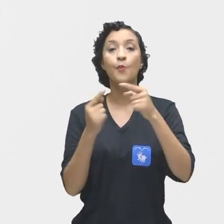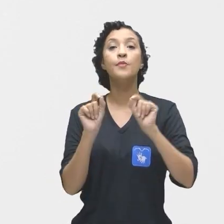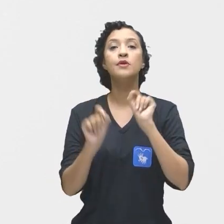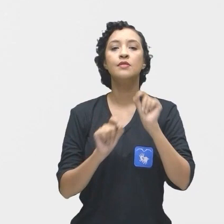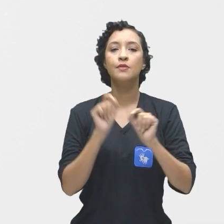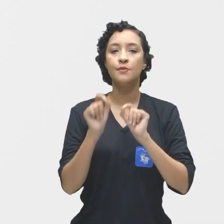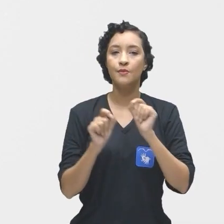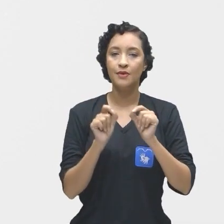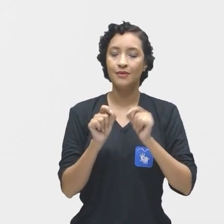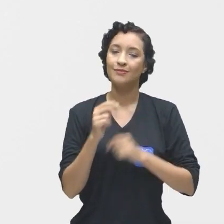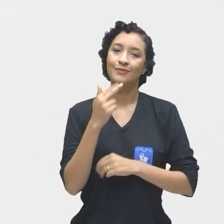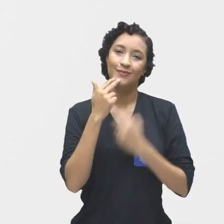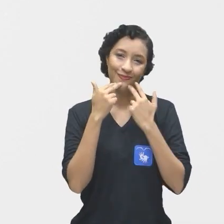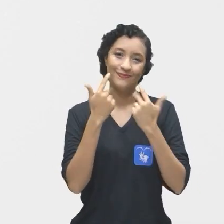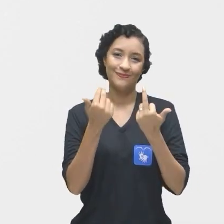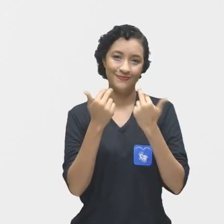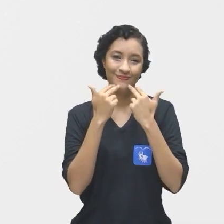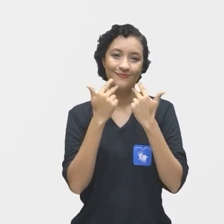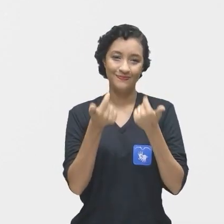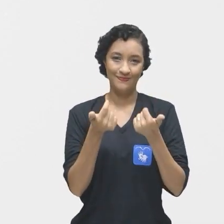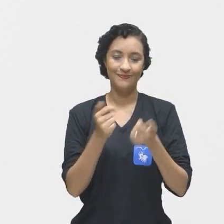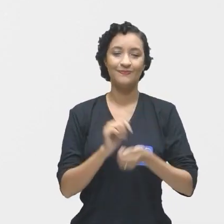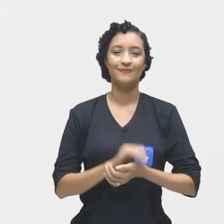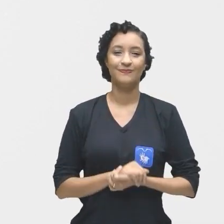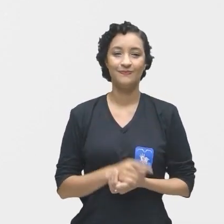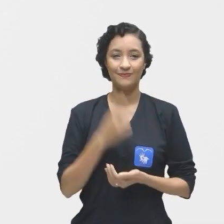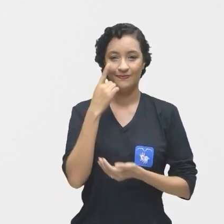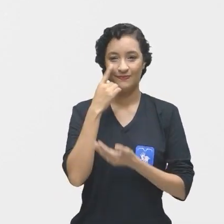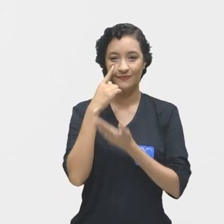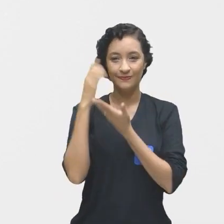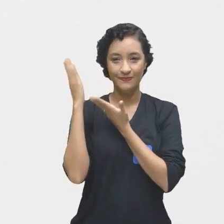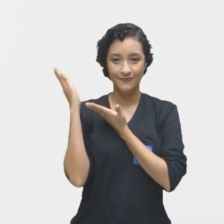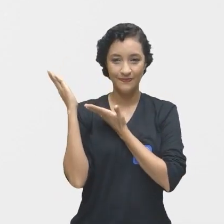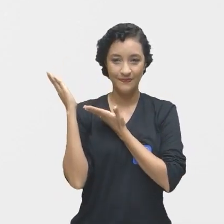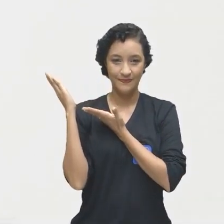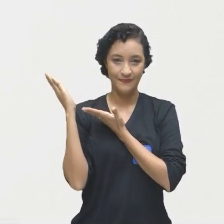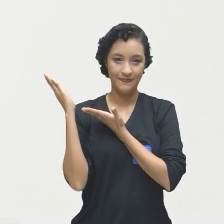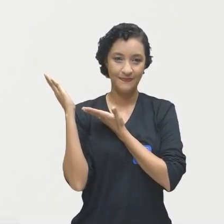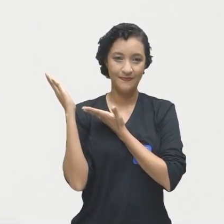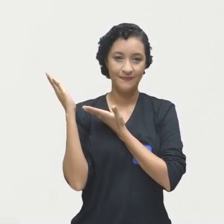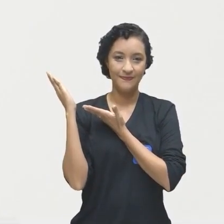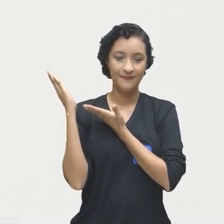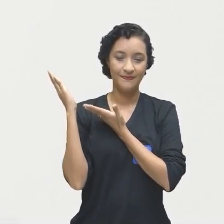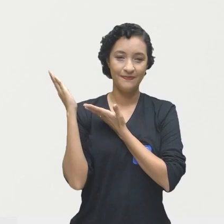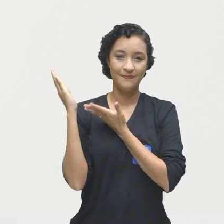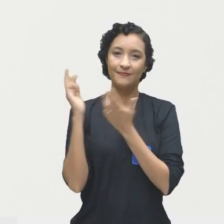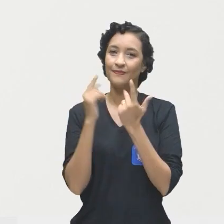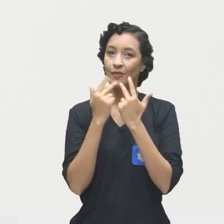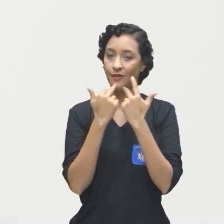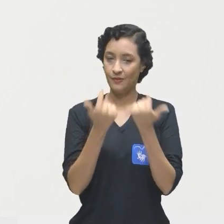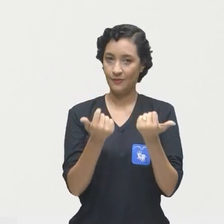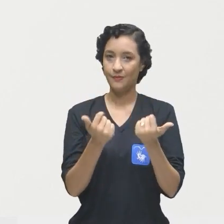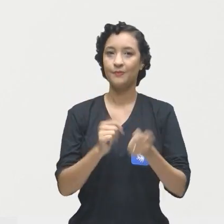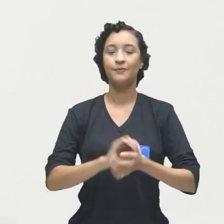está dizendo, né, crianças? Deixa eu ver se eu consigo escrever aqui para você ver. É um recurso